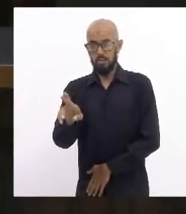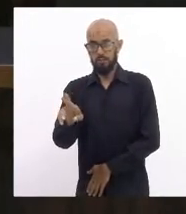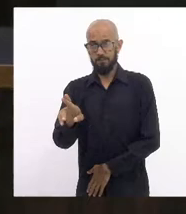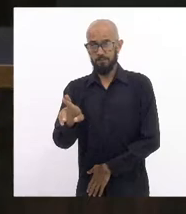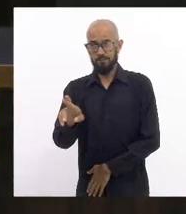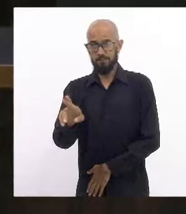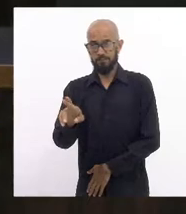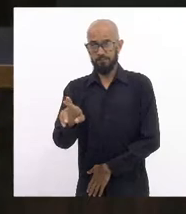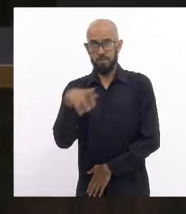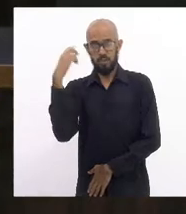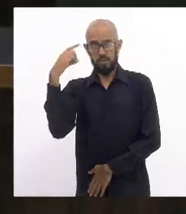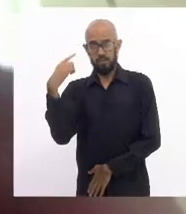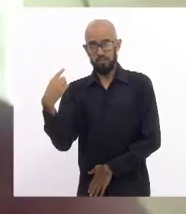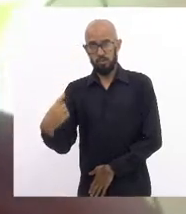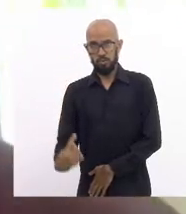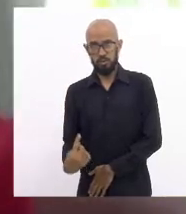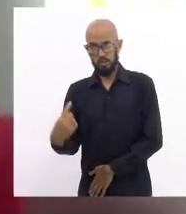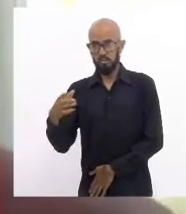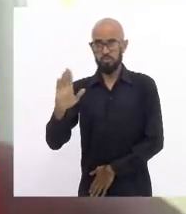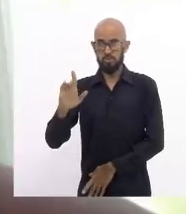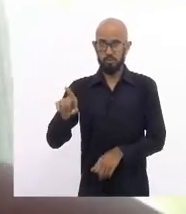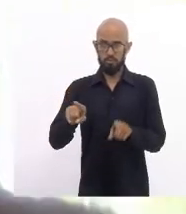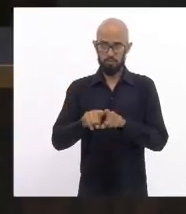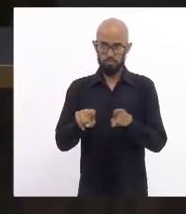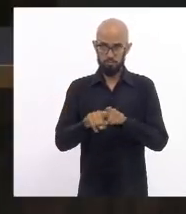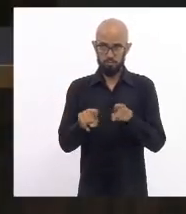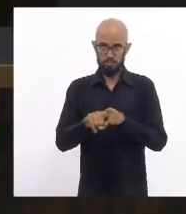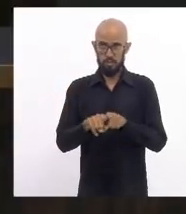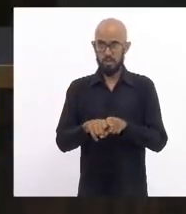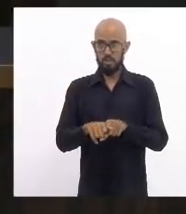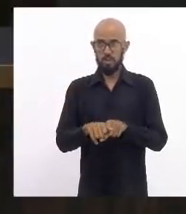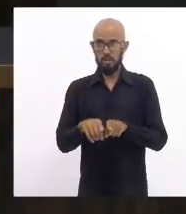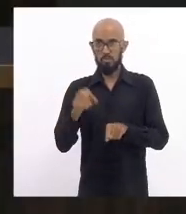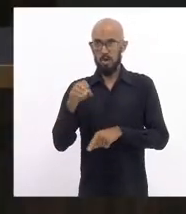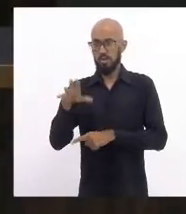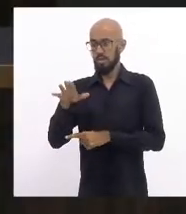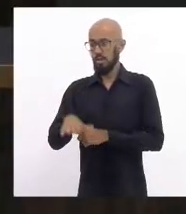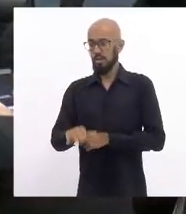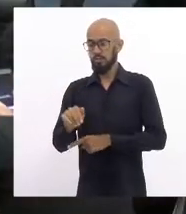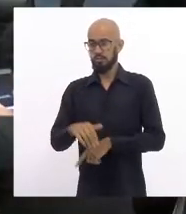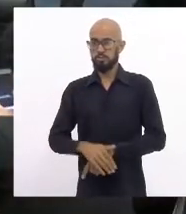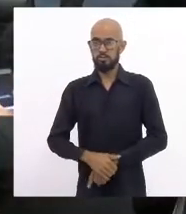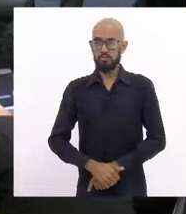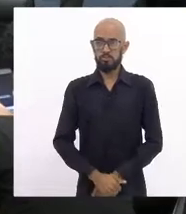Deputada Dani Monteiro, também chegando. Boa tarde, Dani.